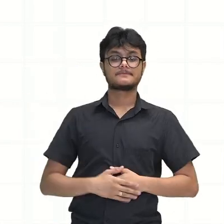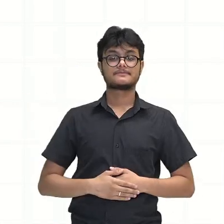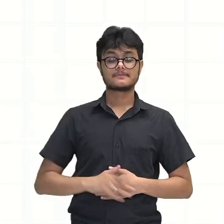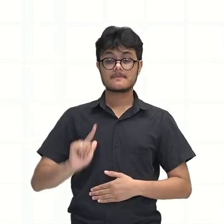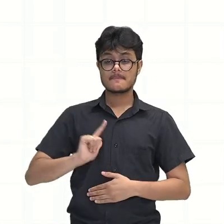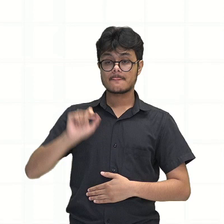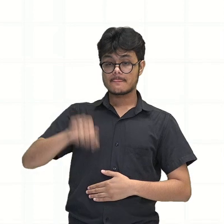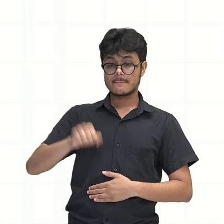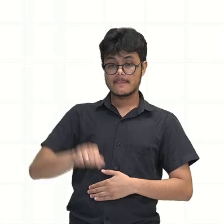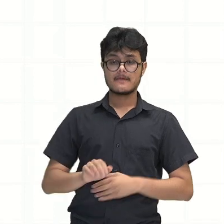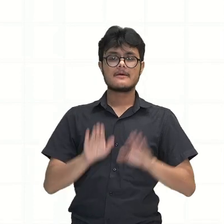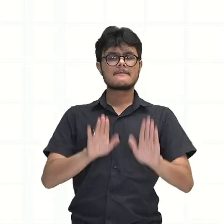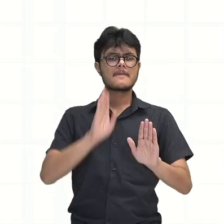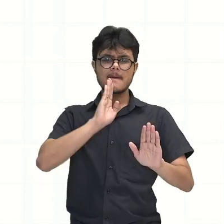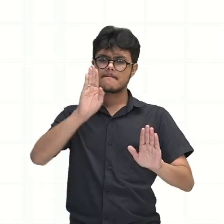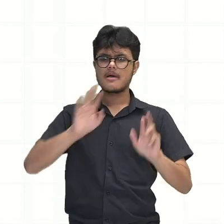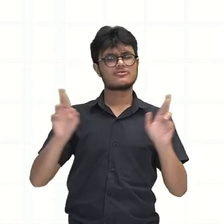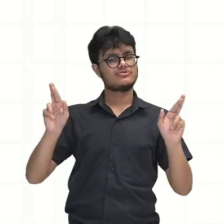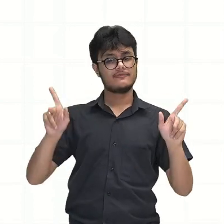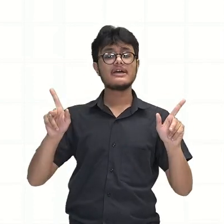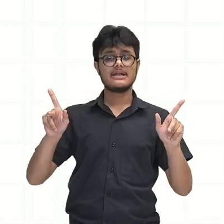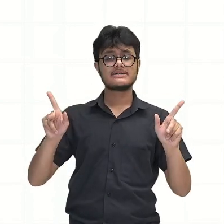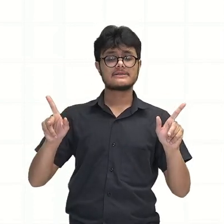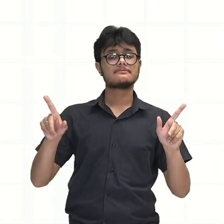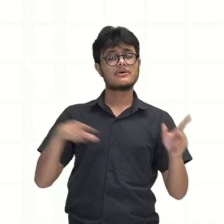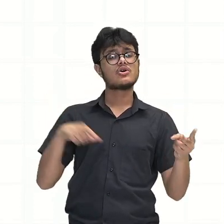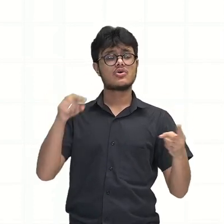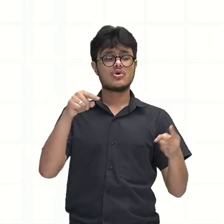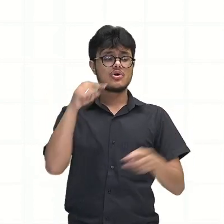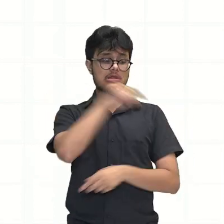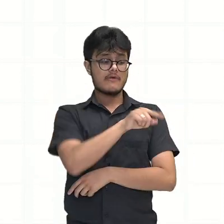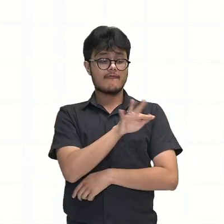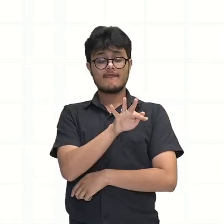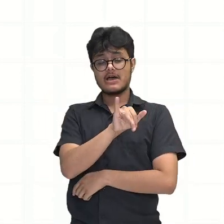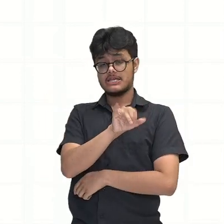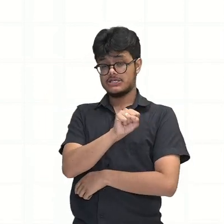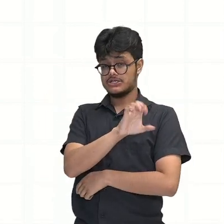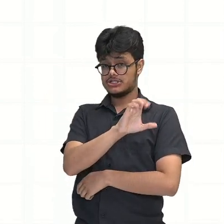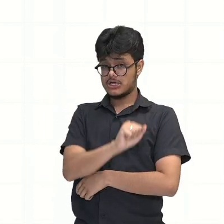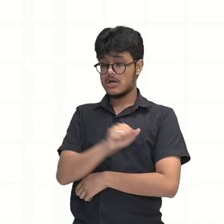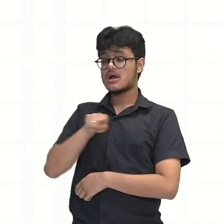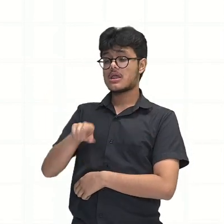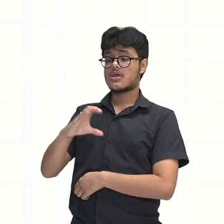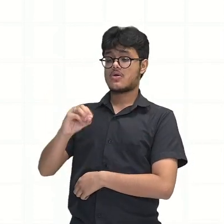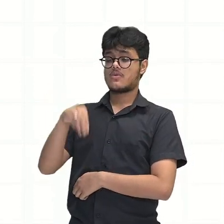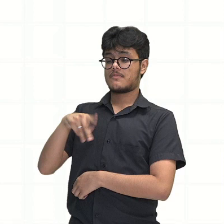tem a principal diferença do ciclo motor de diesel,